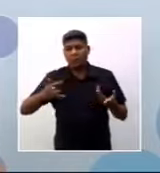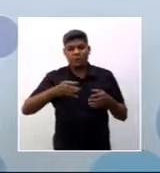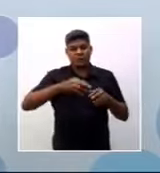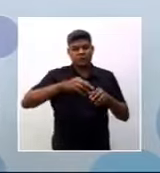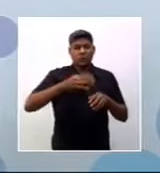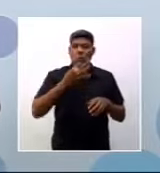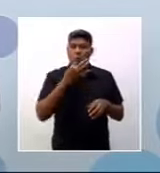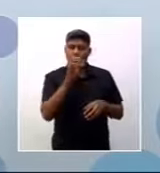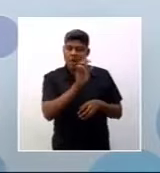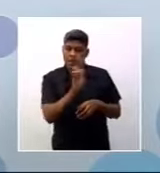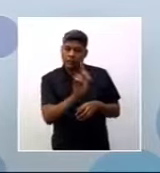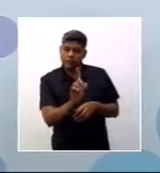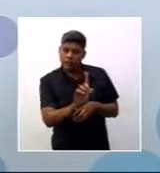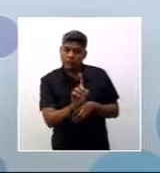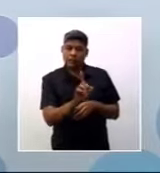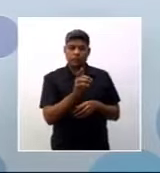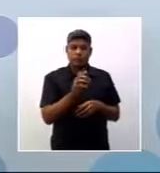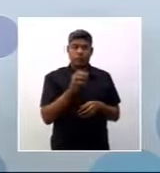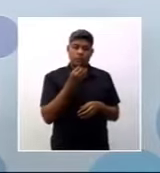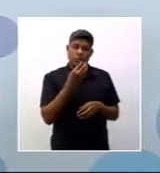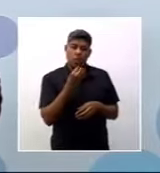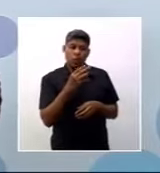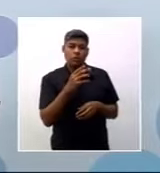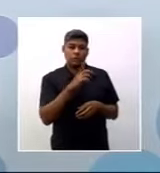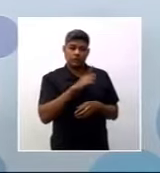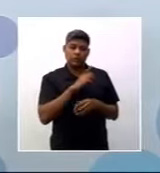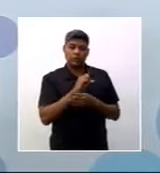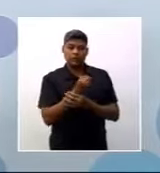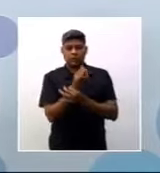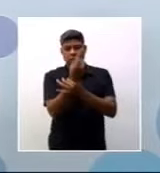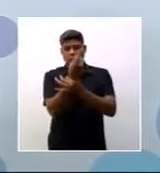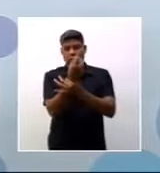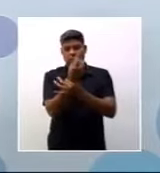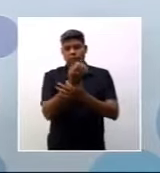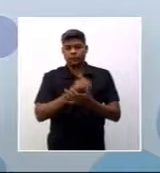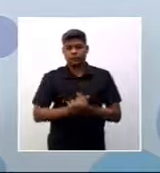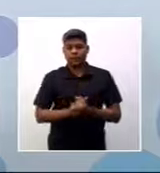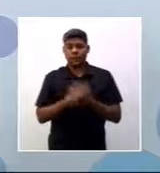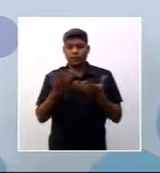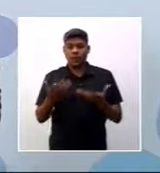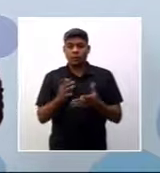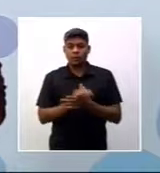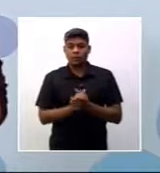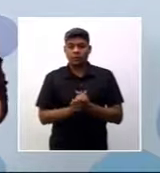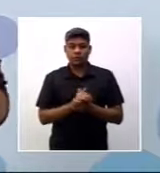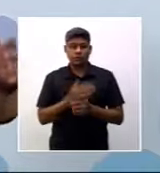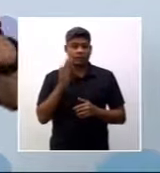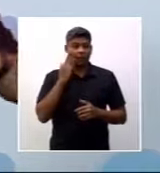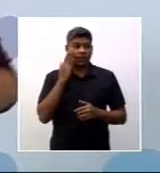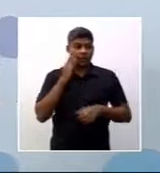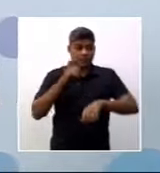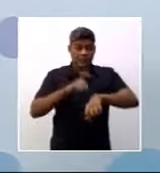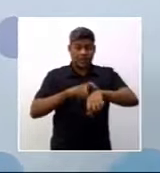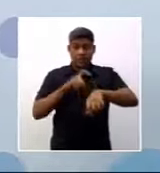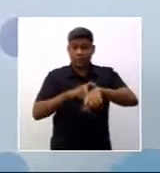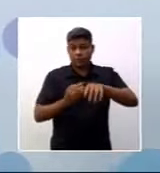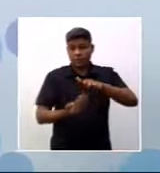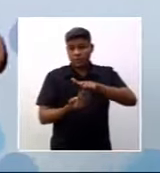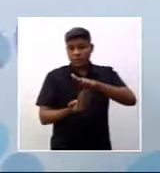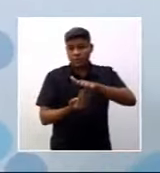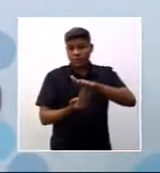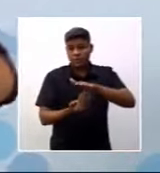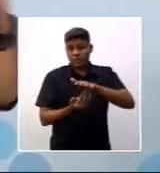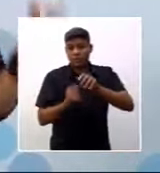você pede você não conhece aquela pessoa que tá indo te buscar então é sempre bom tem uma segurança tá então assim como a gente tem um tempo aqui limite